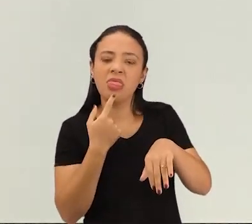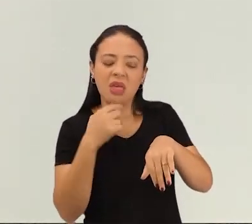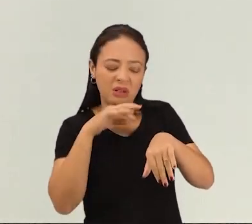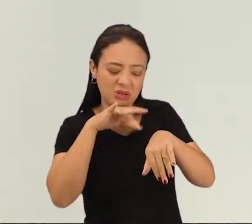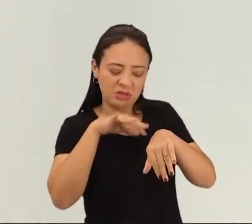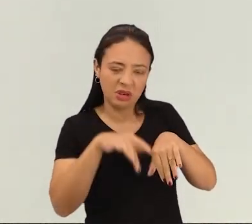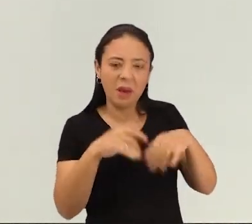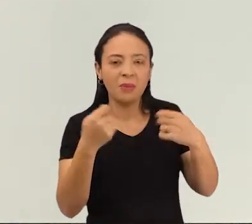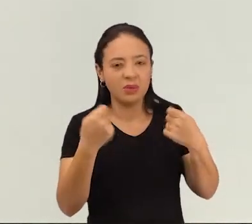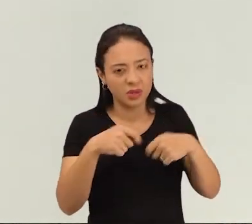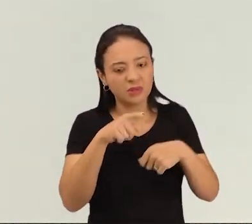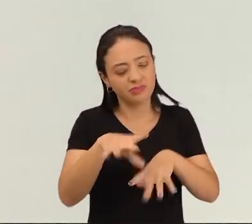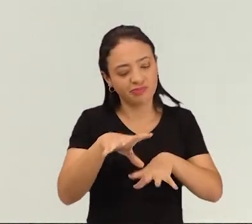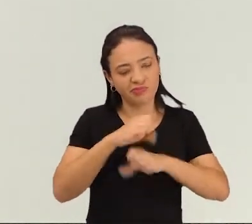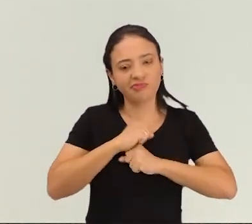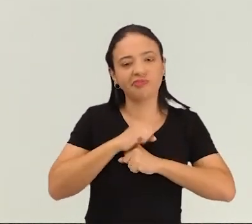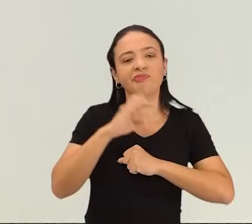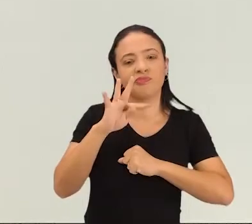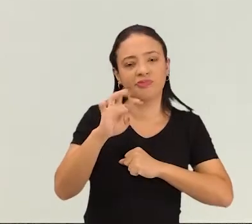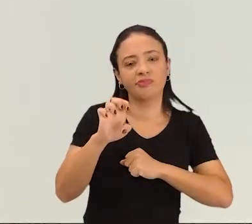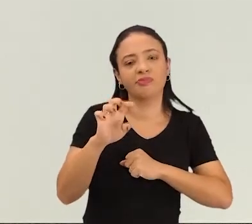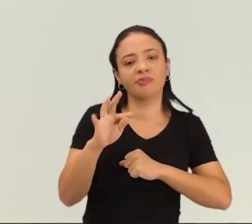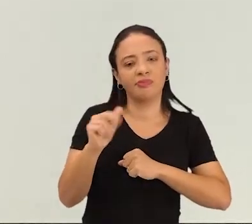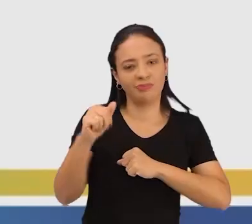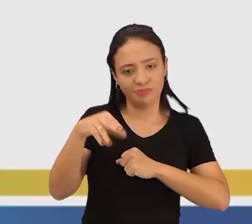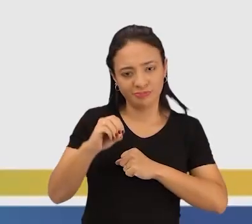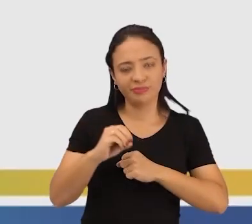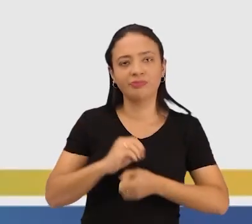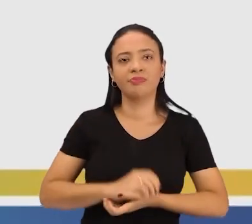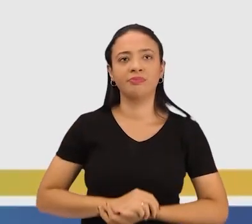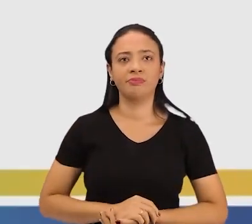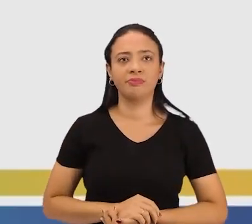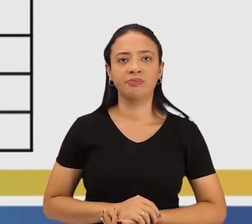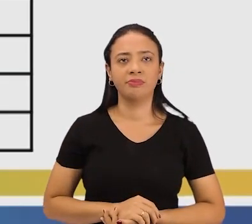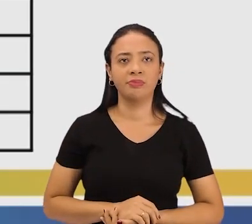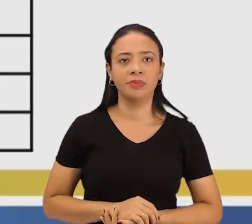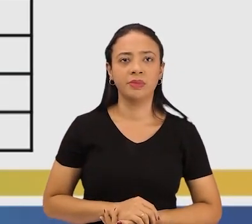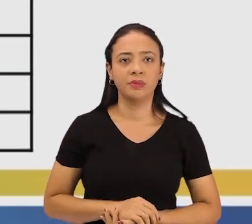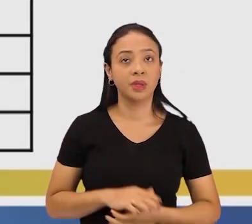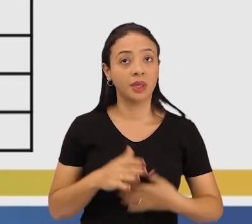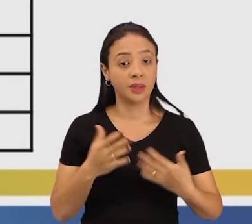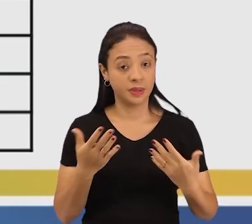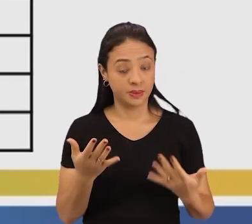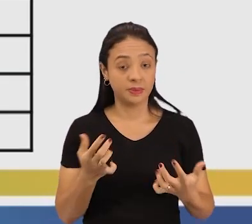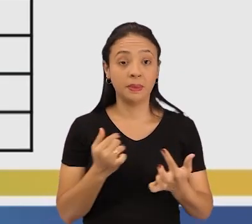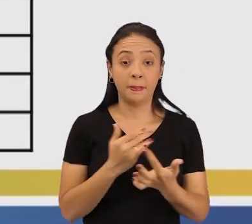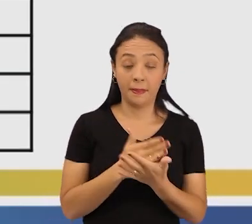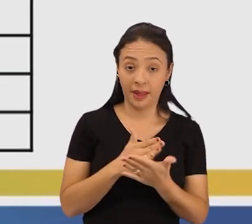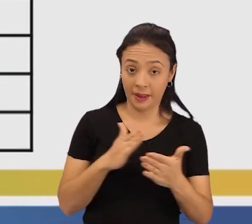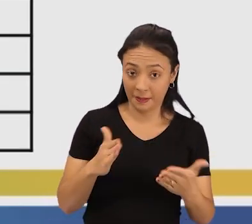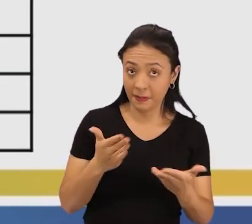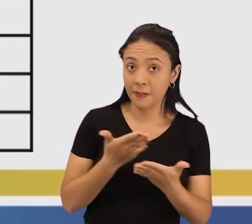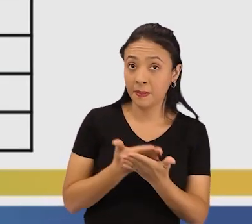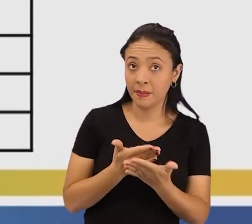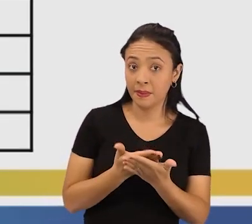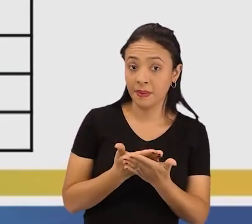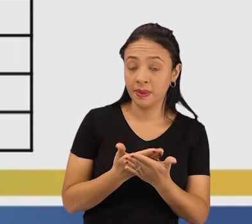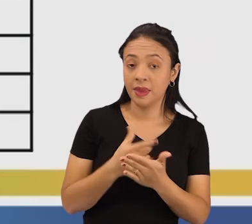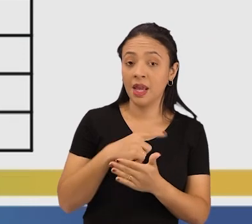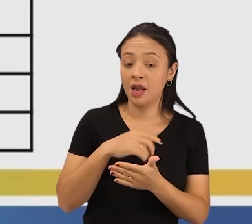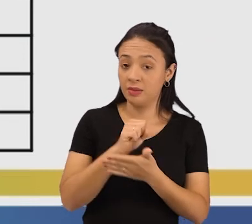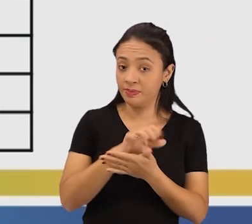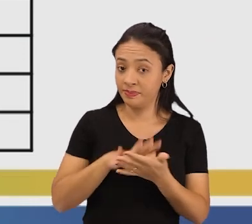sendo aí acometido por essa doença conhecida como tétano. E aí, para a gente finalizar, vai ficar